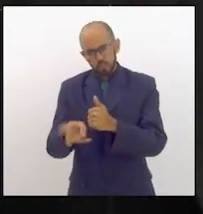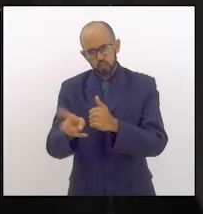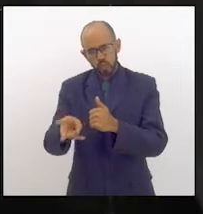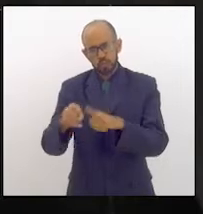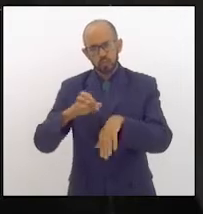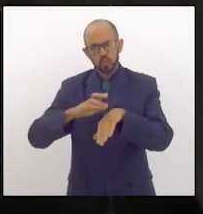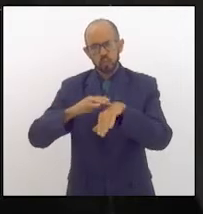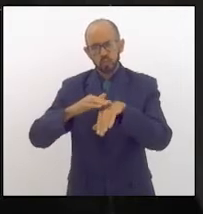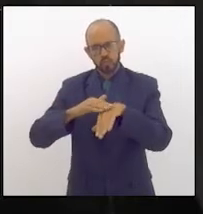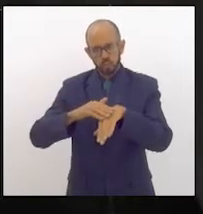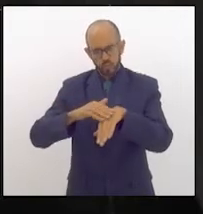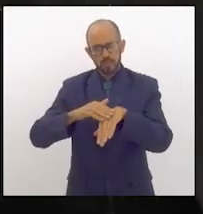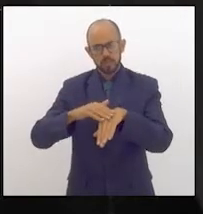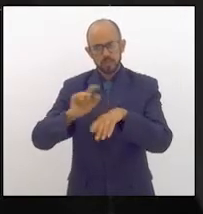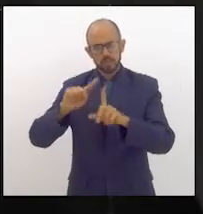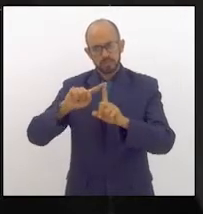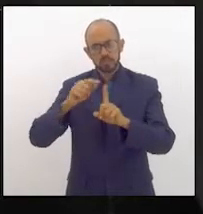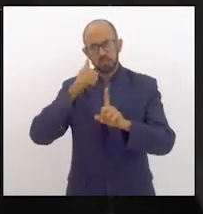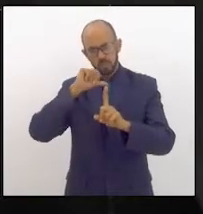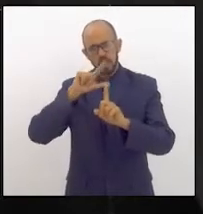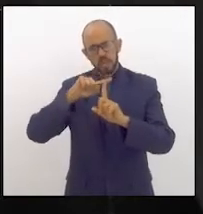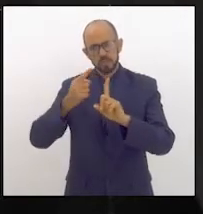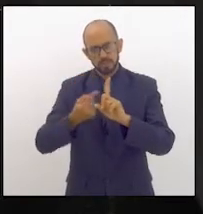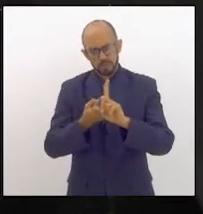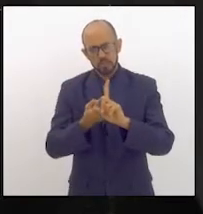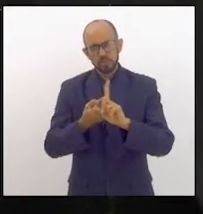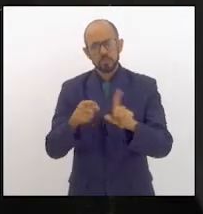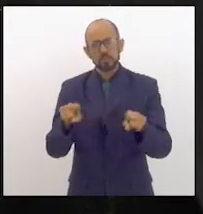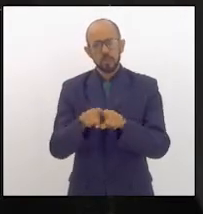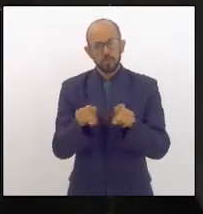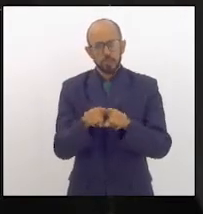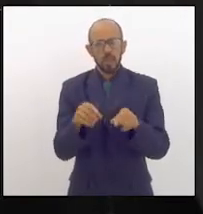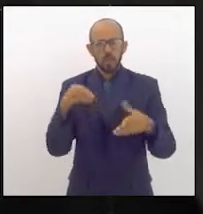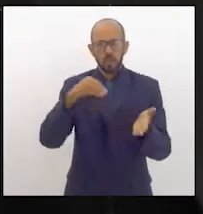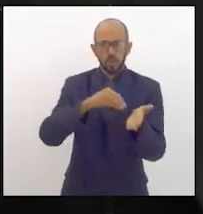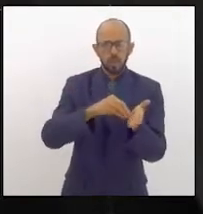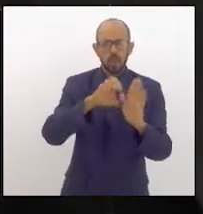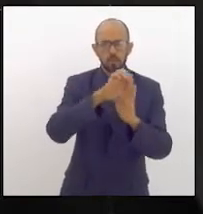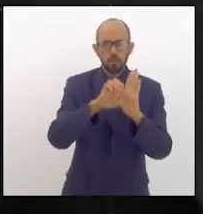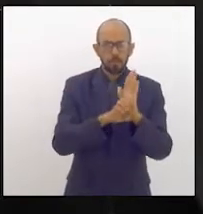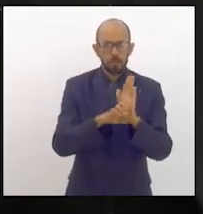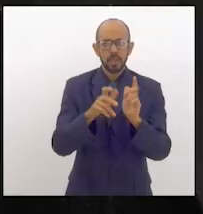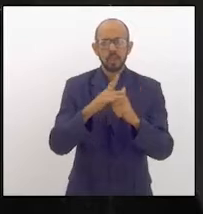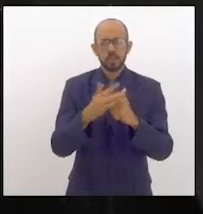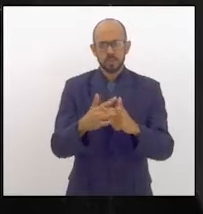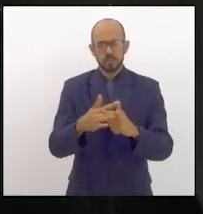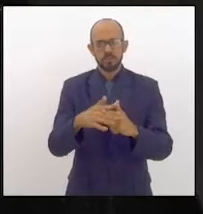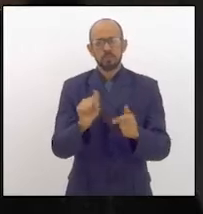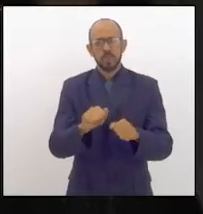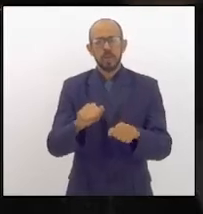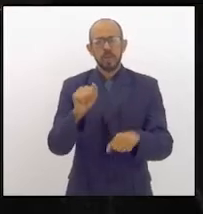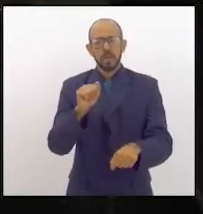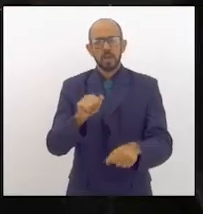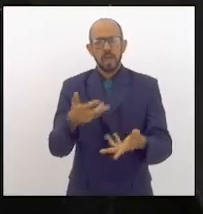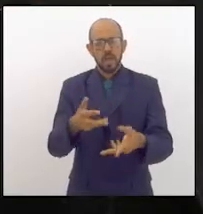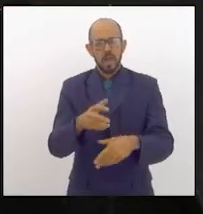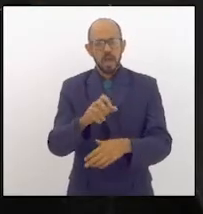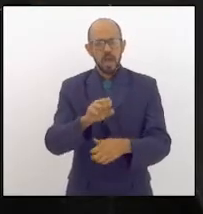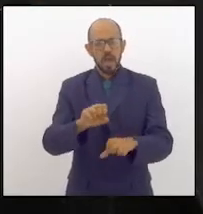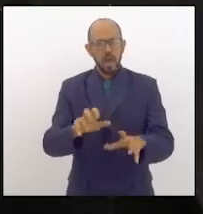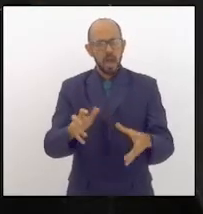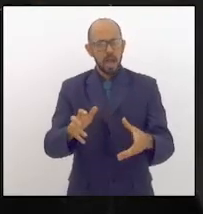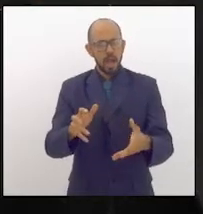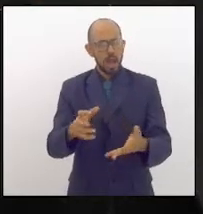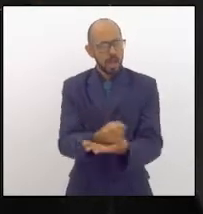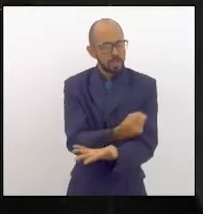doenças recorrentes e gestante incluir emendas que tratam de assegurar busca assegurar o tempo necessário